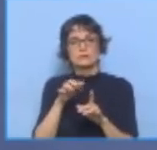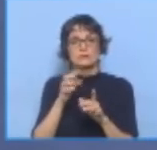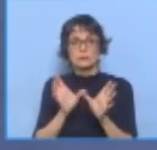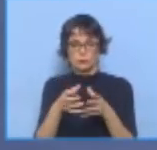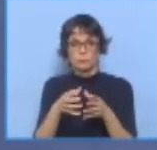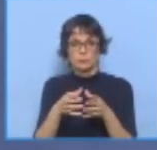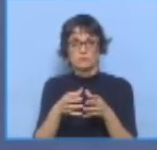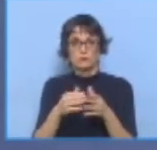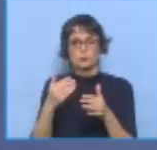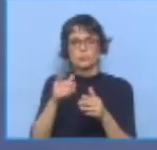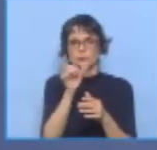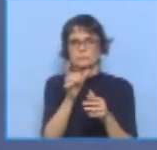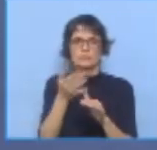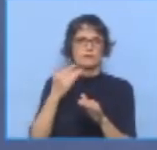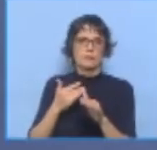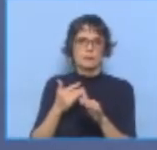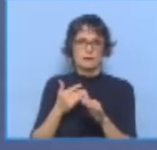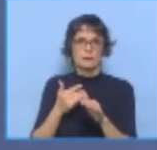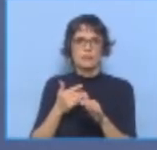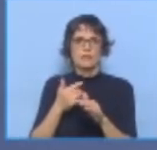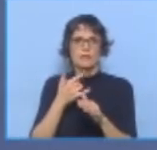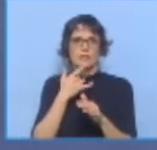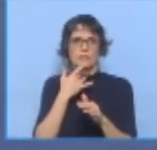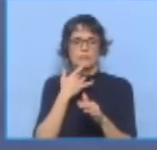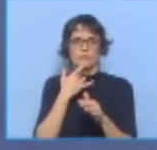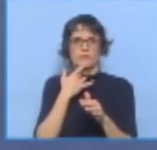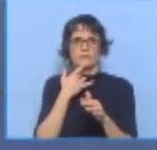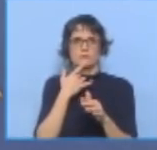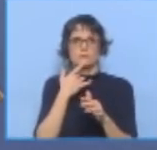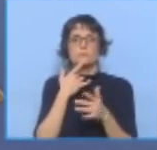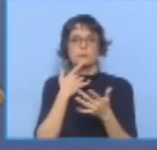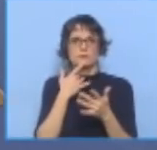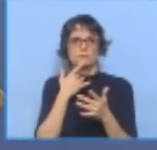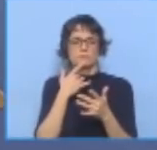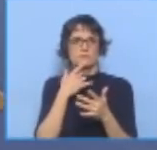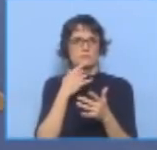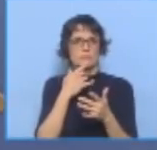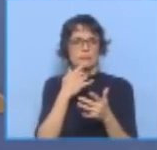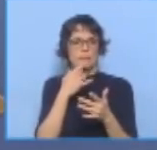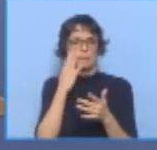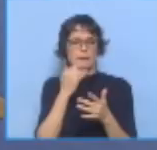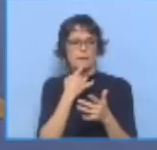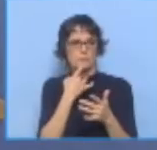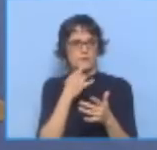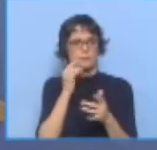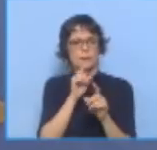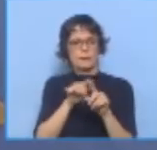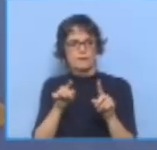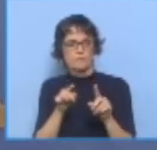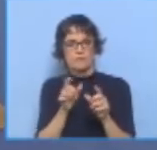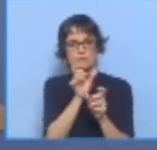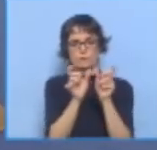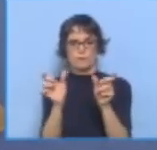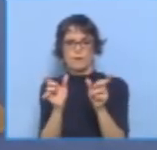a palavra cisco. É evidente que eu depois fui informar no dicionário qual era a diferença e apercebi-me de facto que não é nenhuma, são dois termos para a mesma coisa